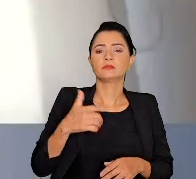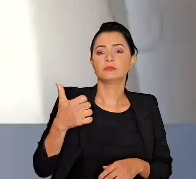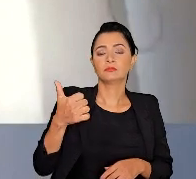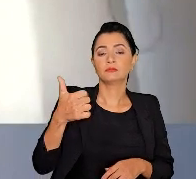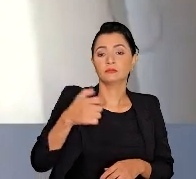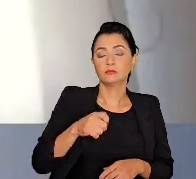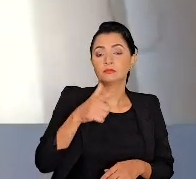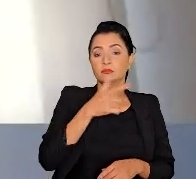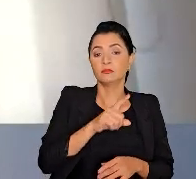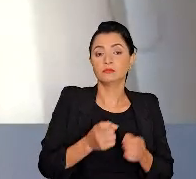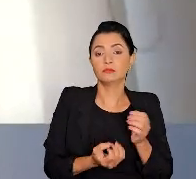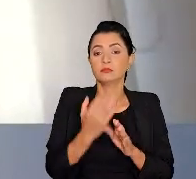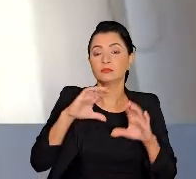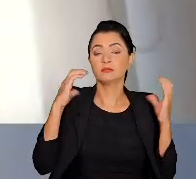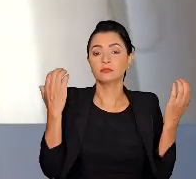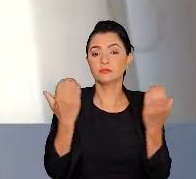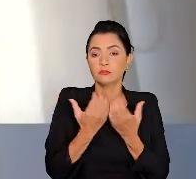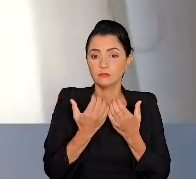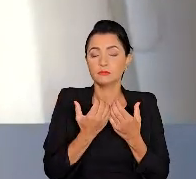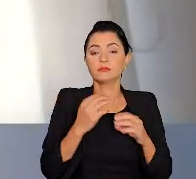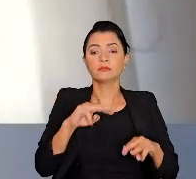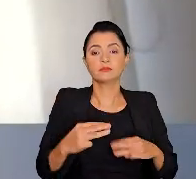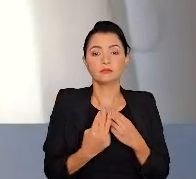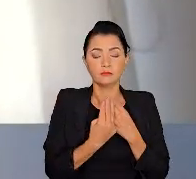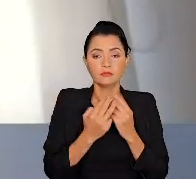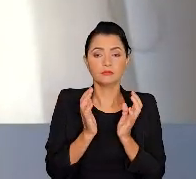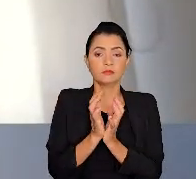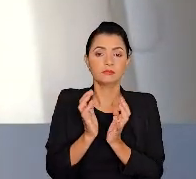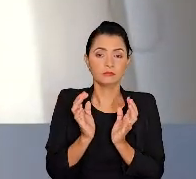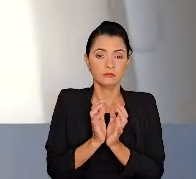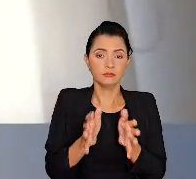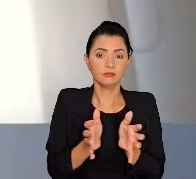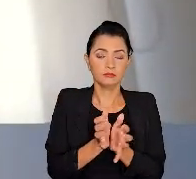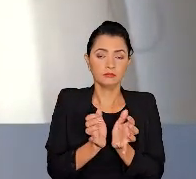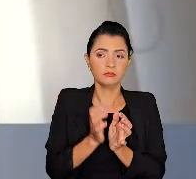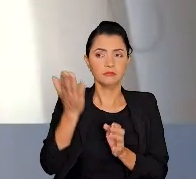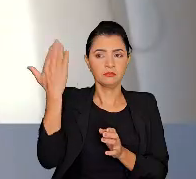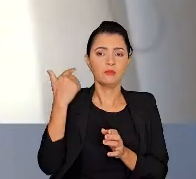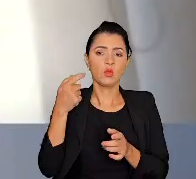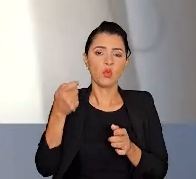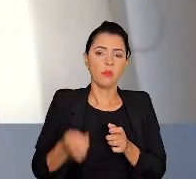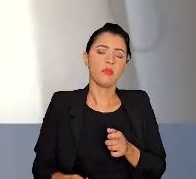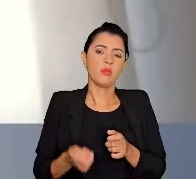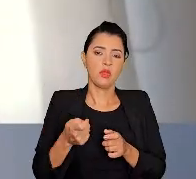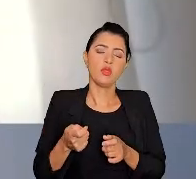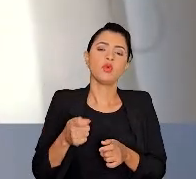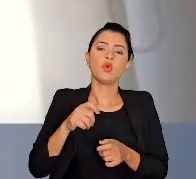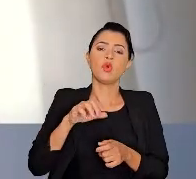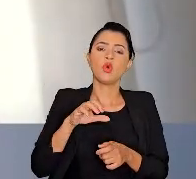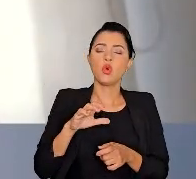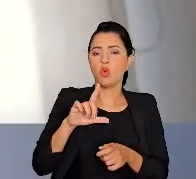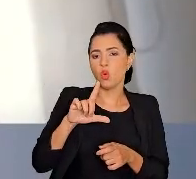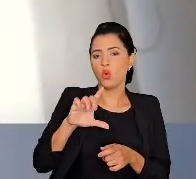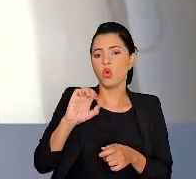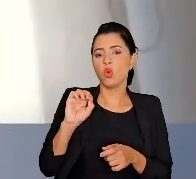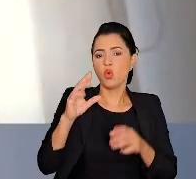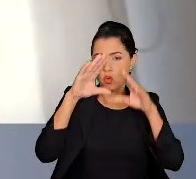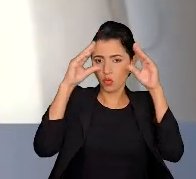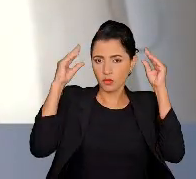comunidade judaica no Recife, durante o período do domínio holandês. No período moderno,